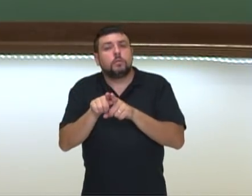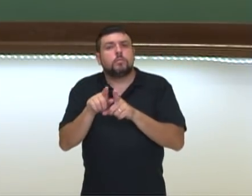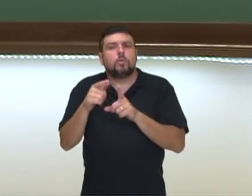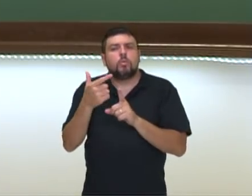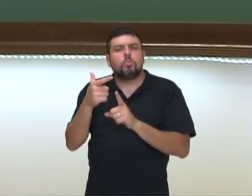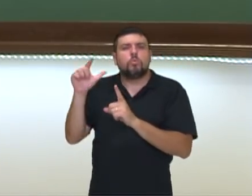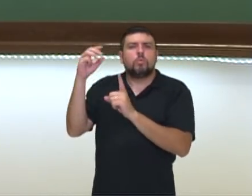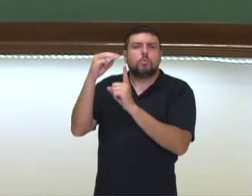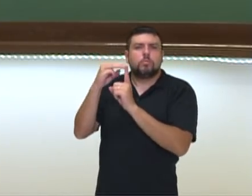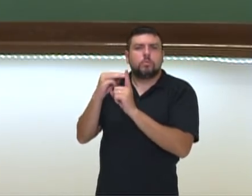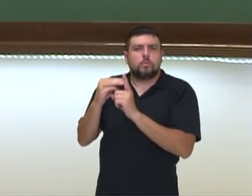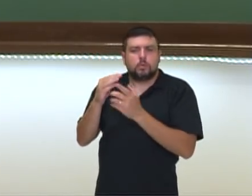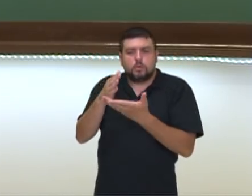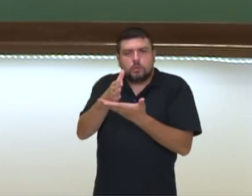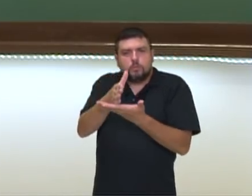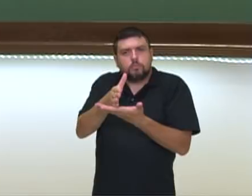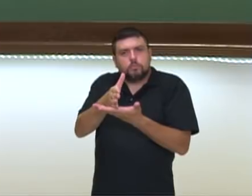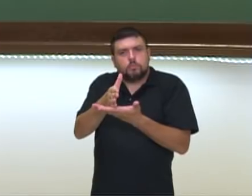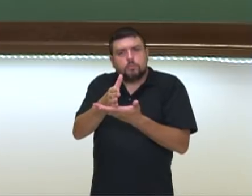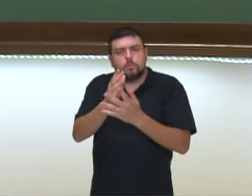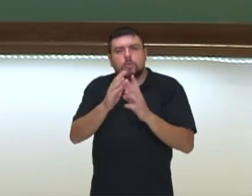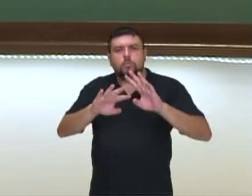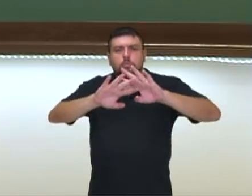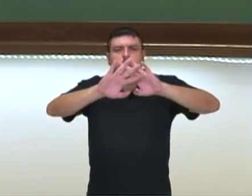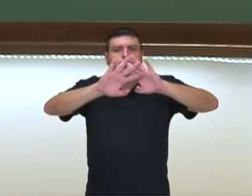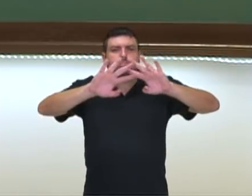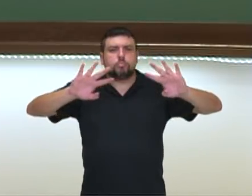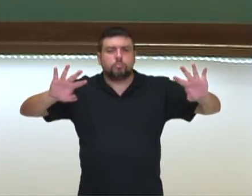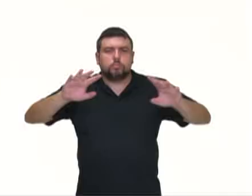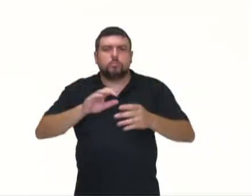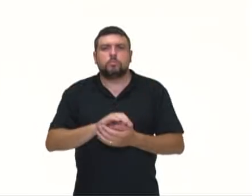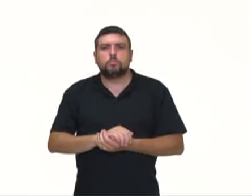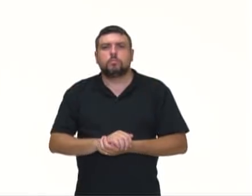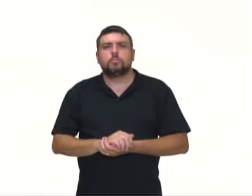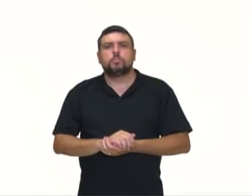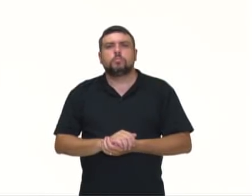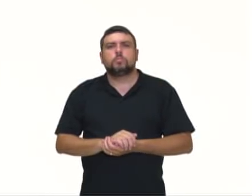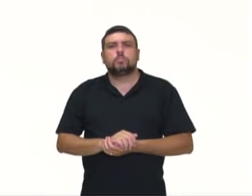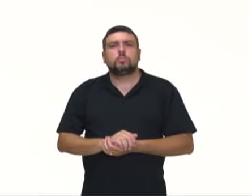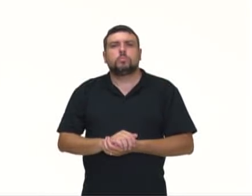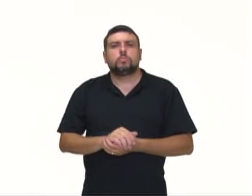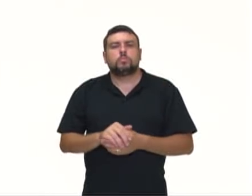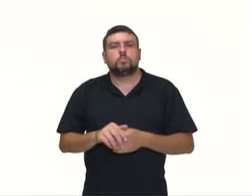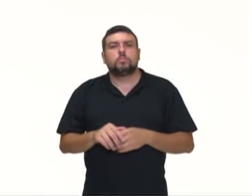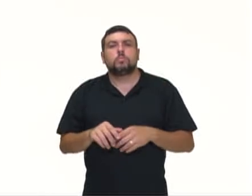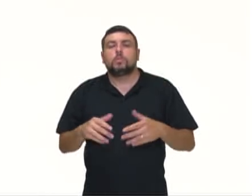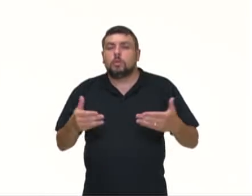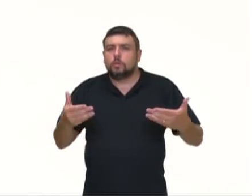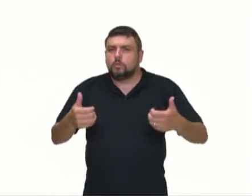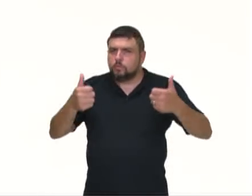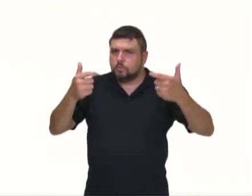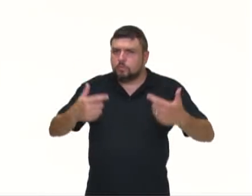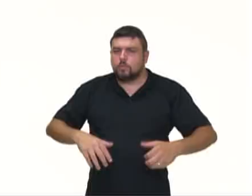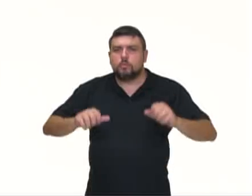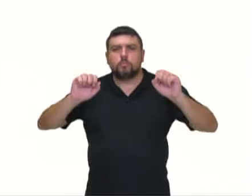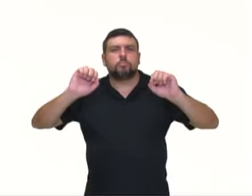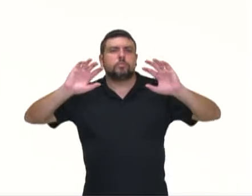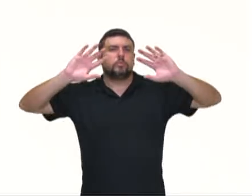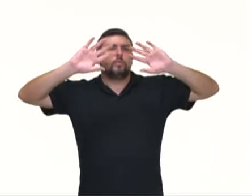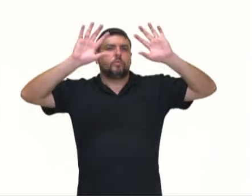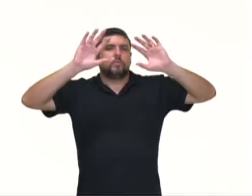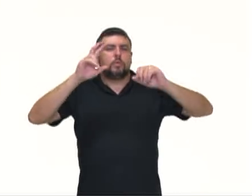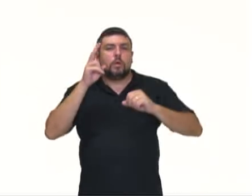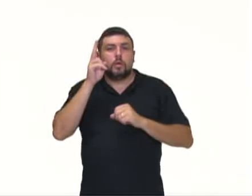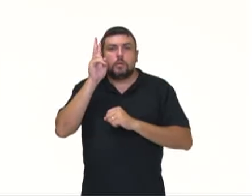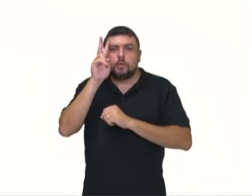divididas por uma rede. Então isso é um esporte de rede. E falamos sobre o voleibol. Falamos sobre o histórico,